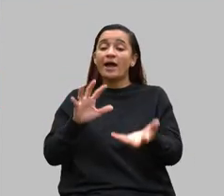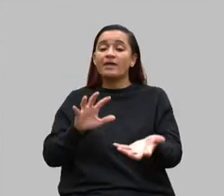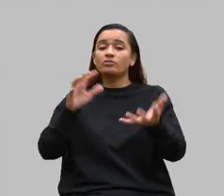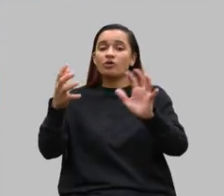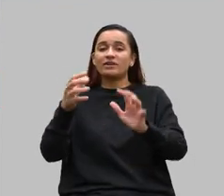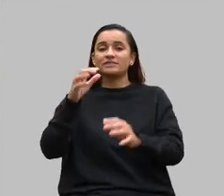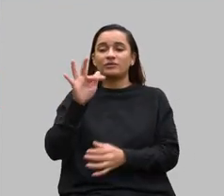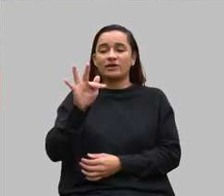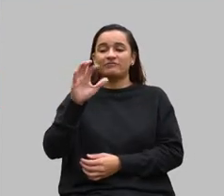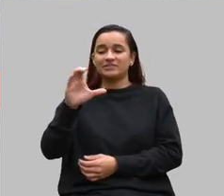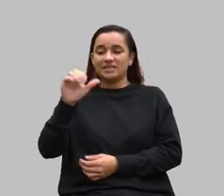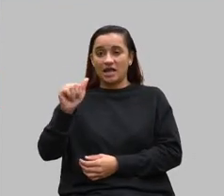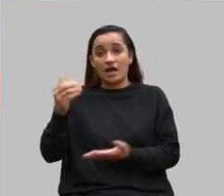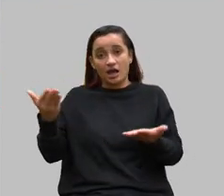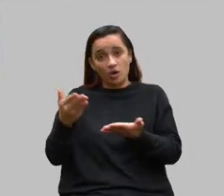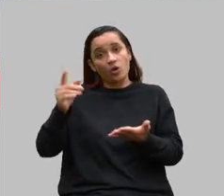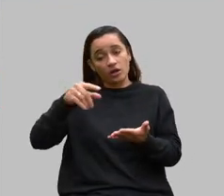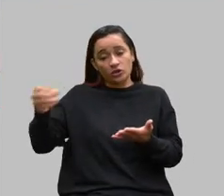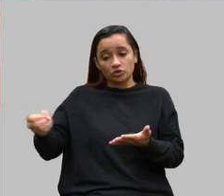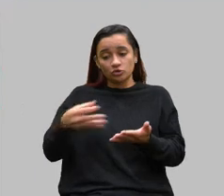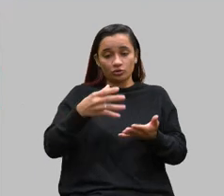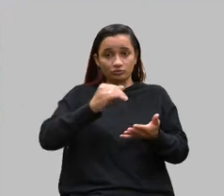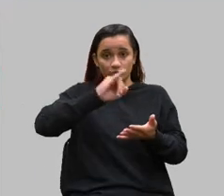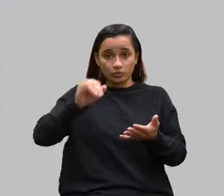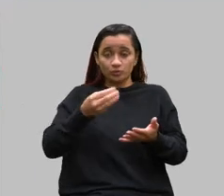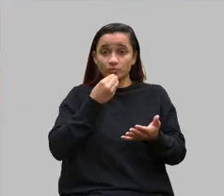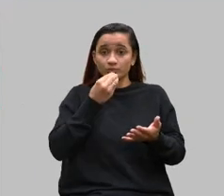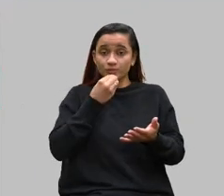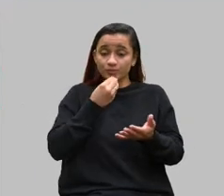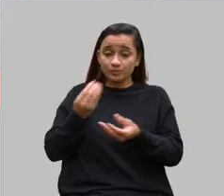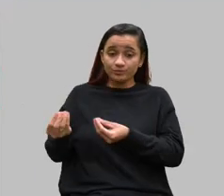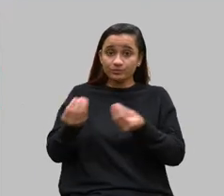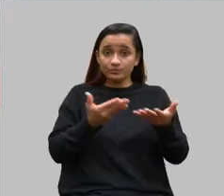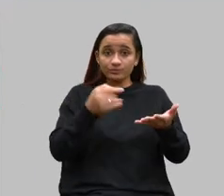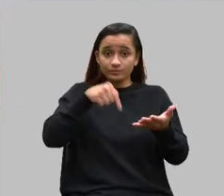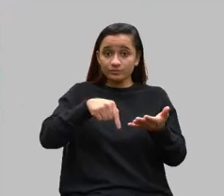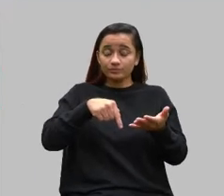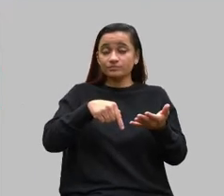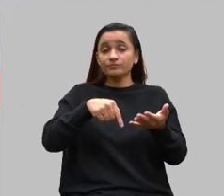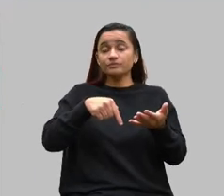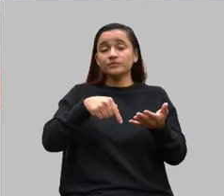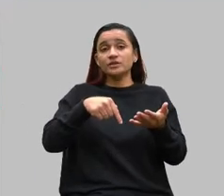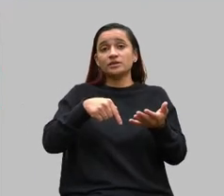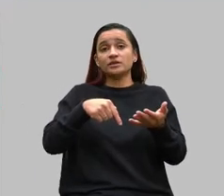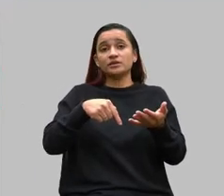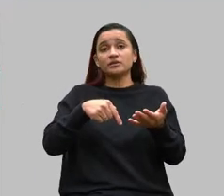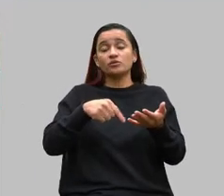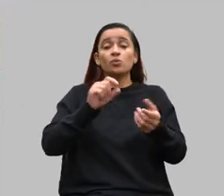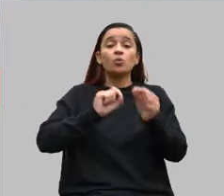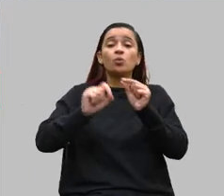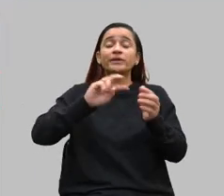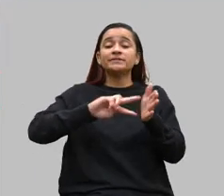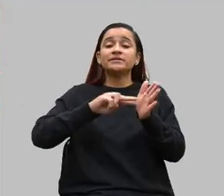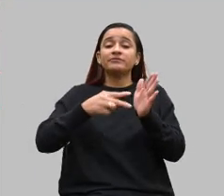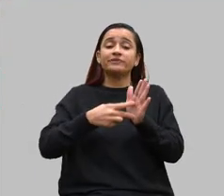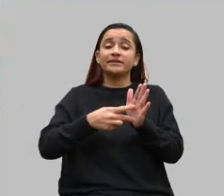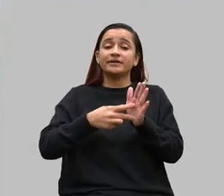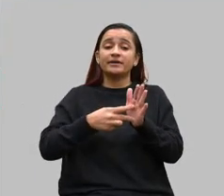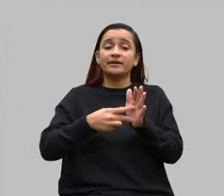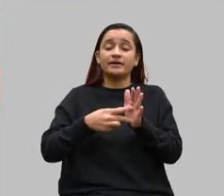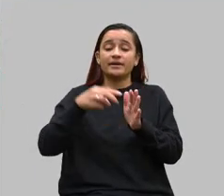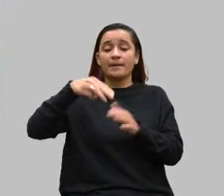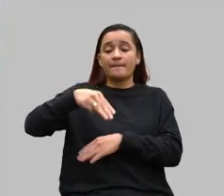oportunidade agora né com essa renovação de trazer já para dentro do caderno de encargos né Eh o que representa né a malha